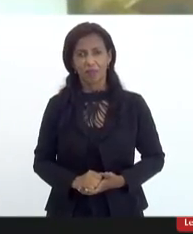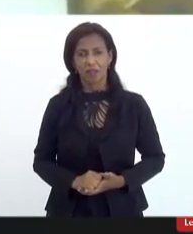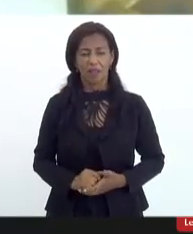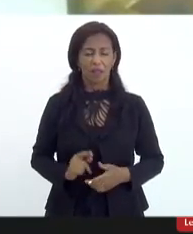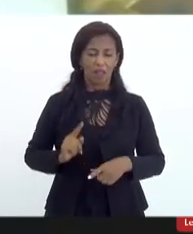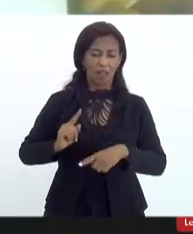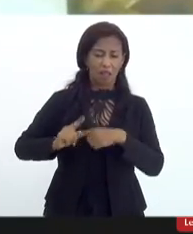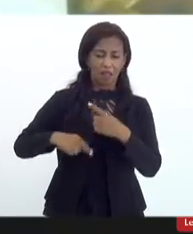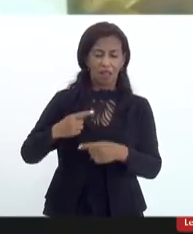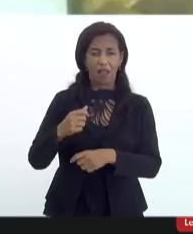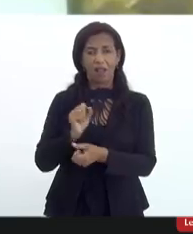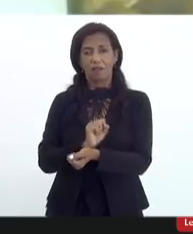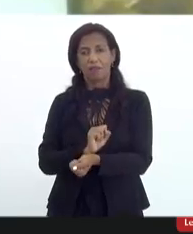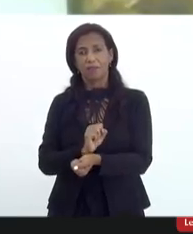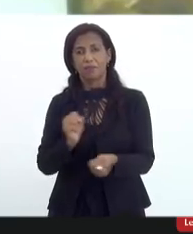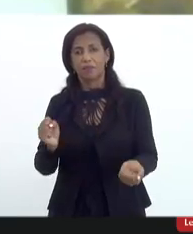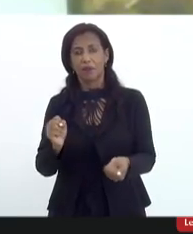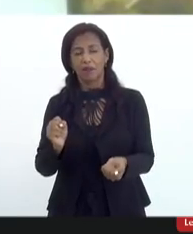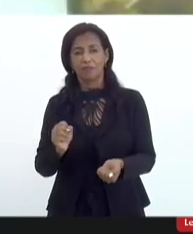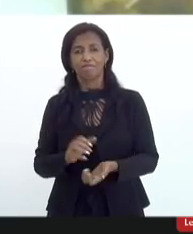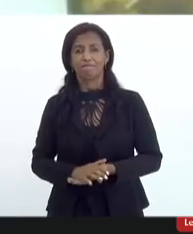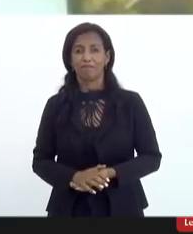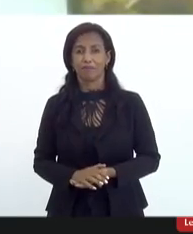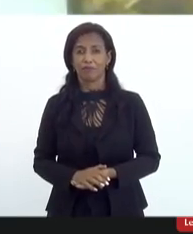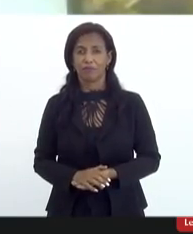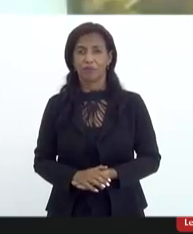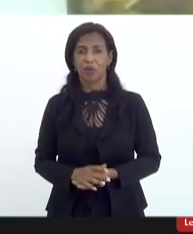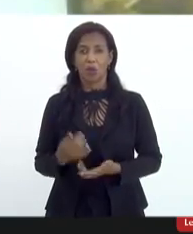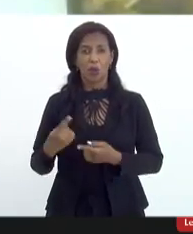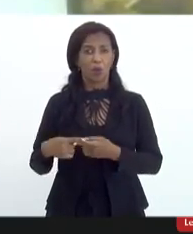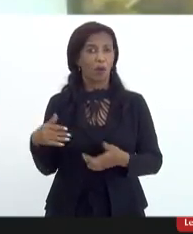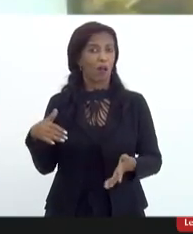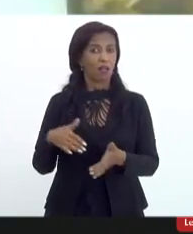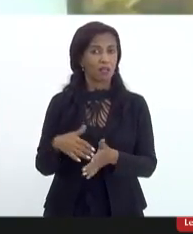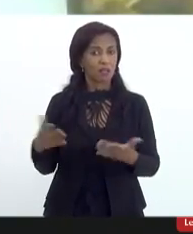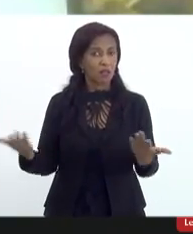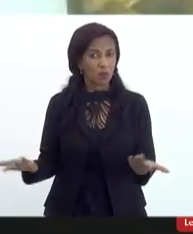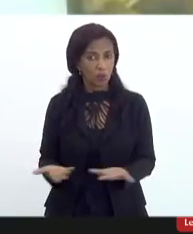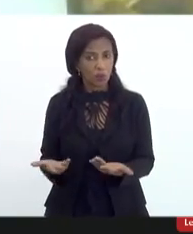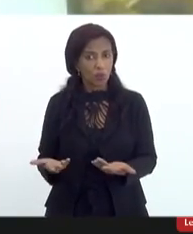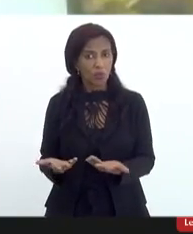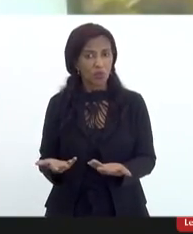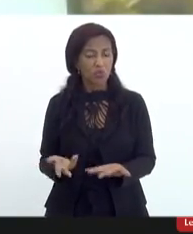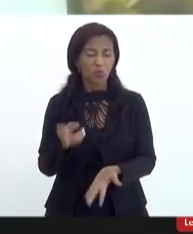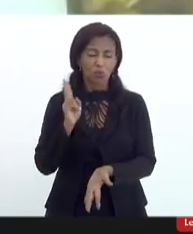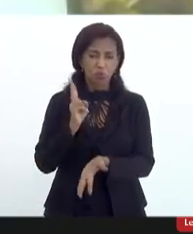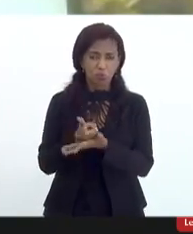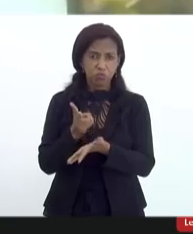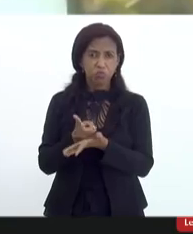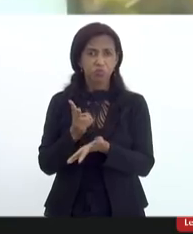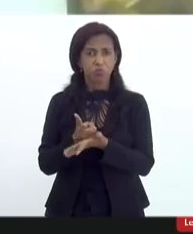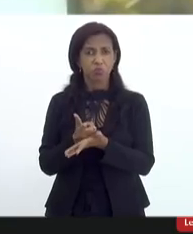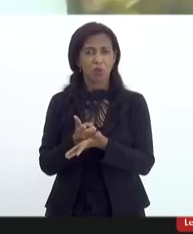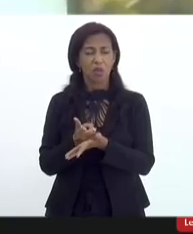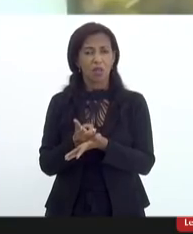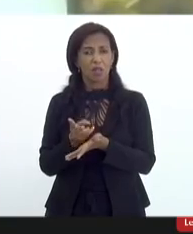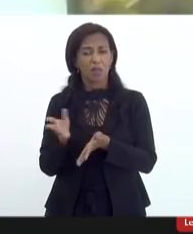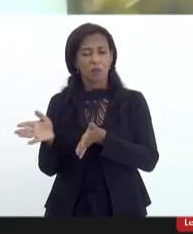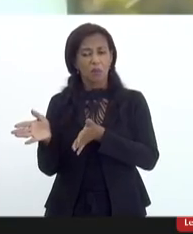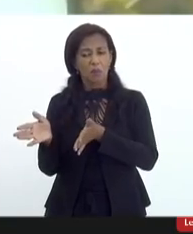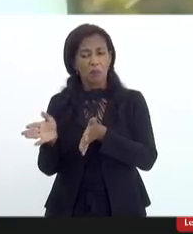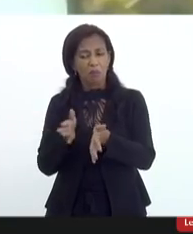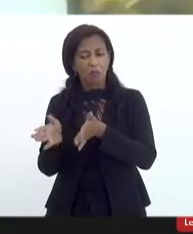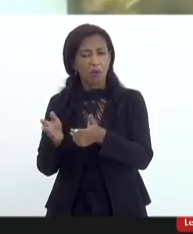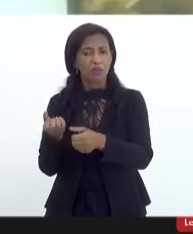pós-abolição, suposta abolição, coloco suposta, pois até os dias de hoje, né, continuamos em estado de escravidão,